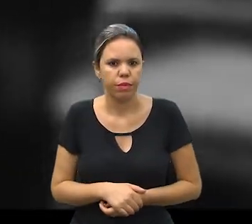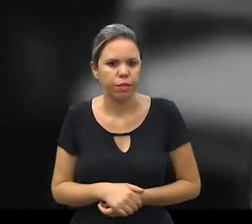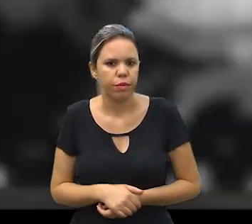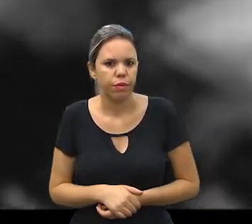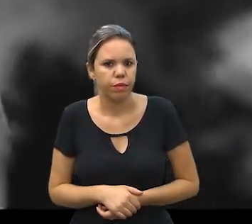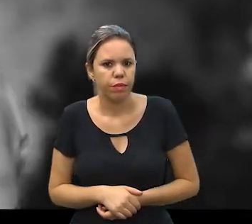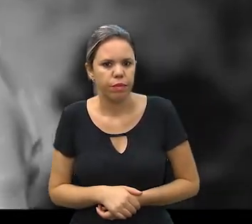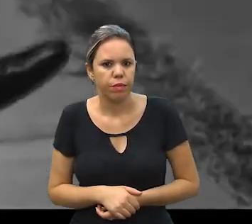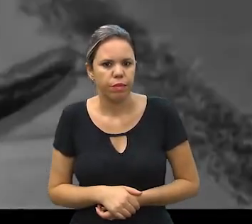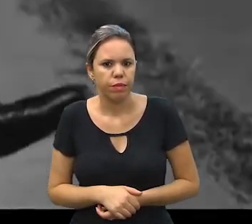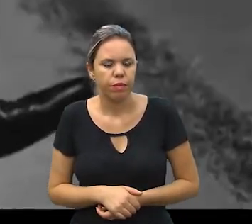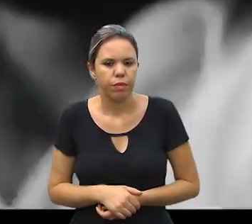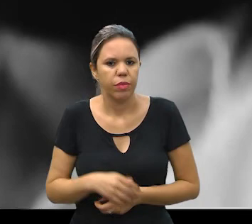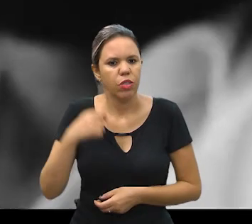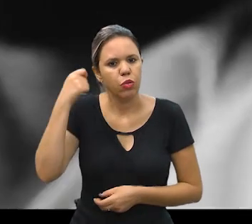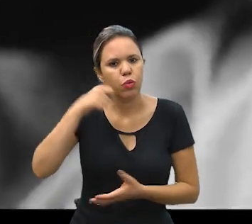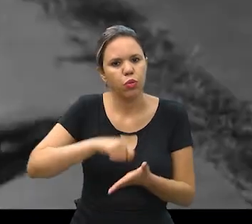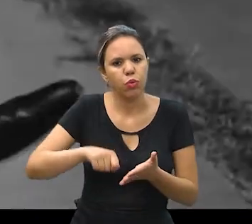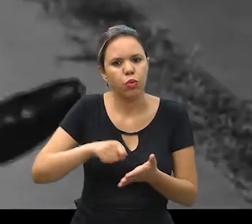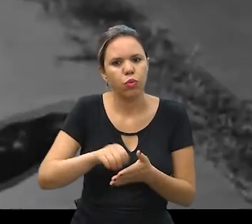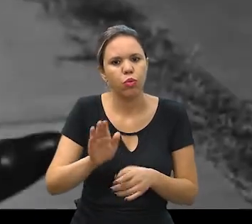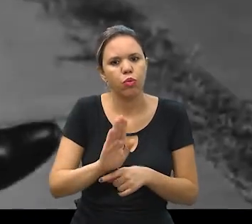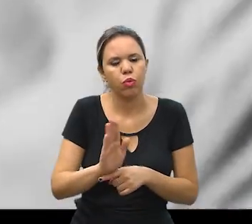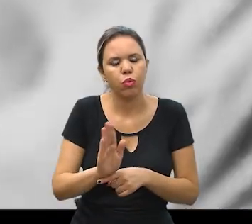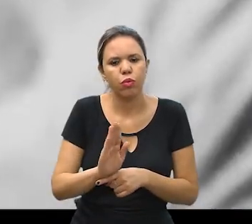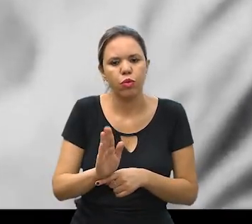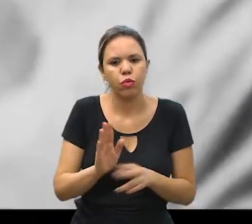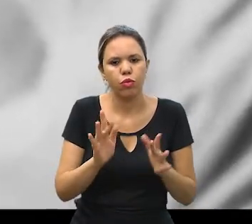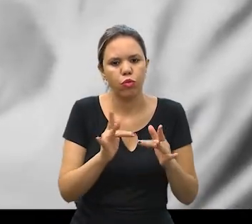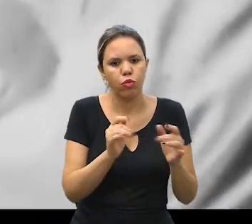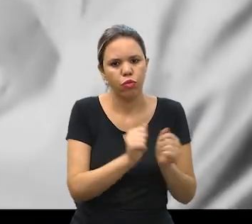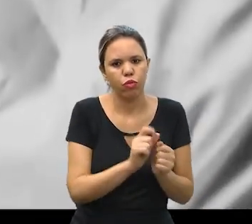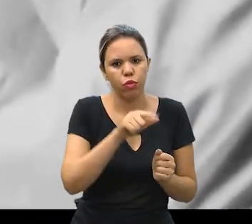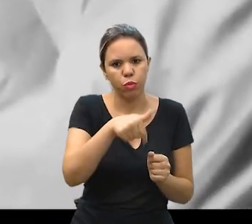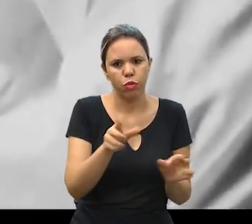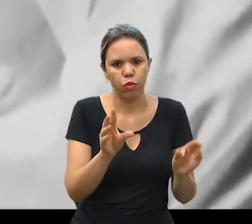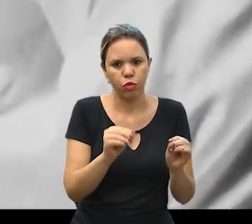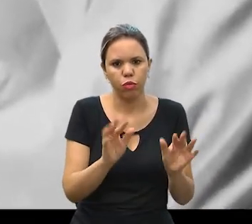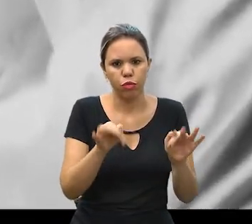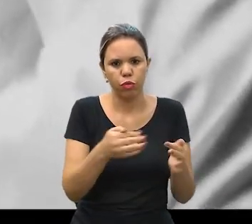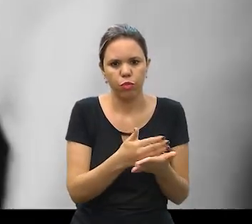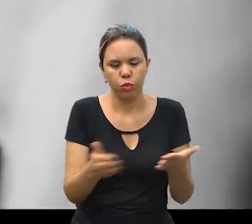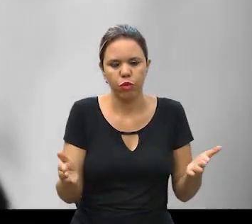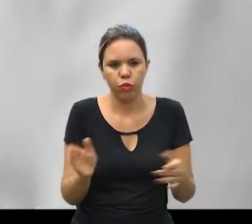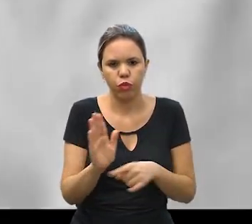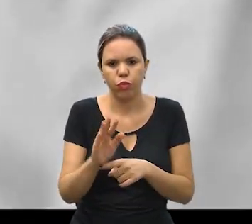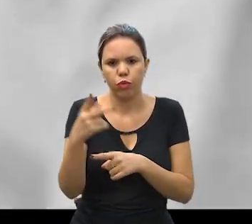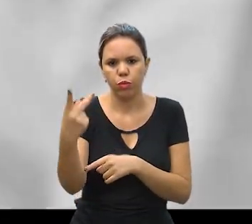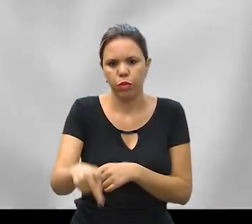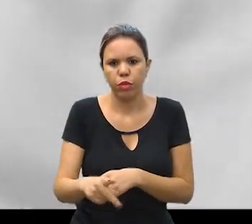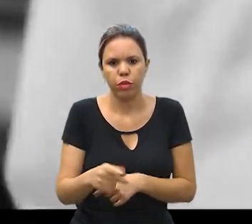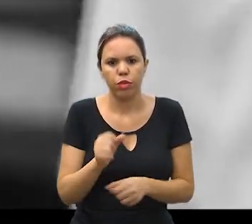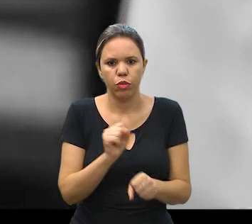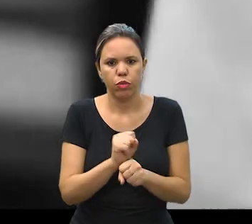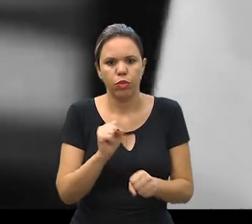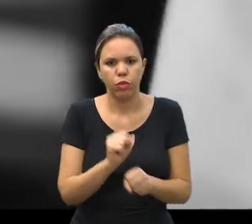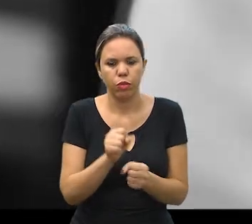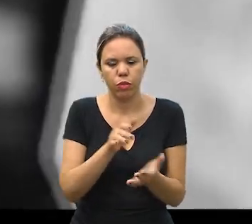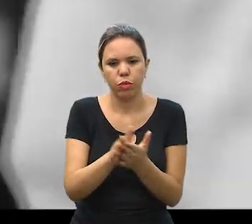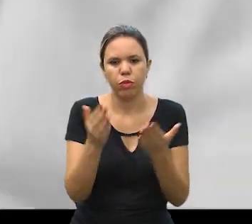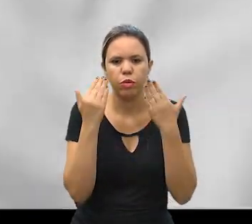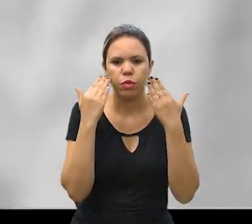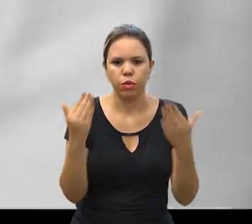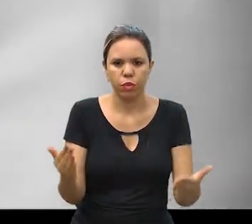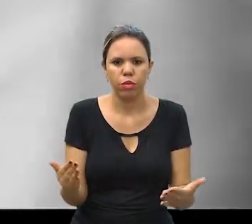Malcolm e Marie. Um cineasta e sua namorada lavam a roupa suja após a noite de estreia do filme dele, enquanto aguardam